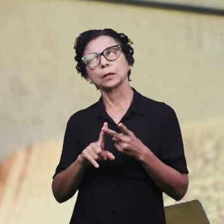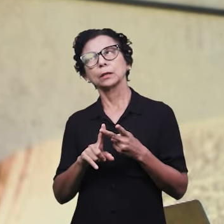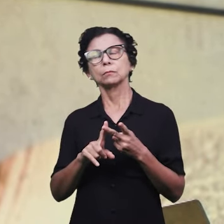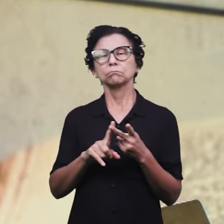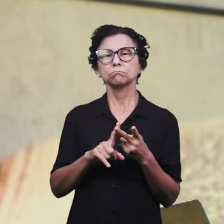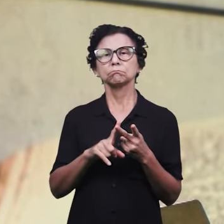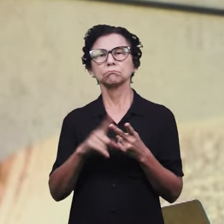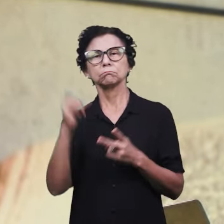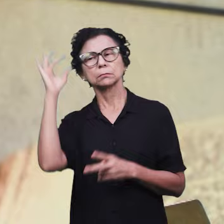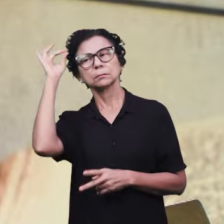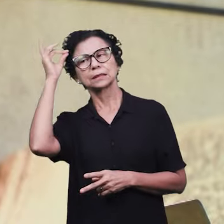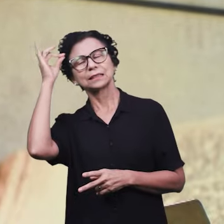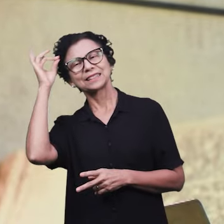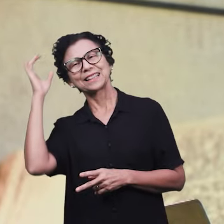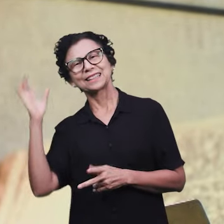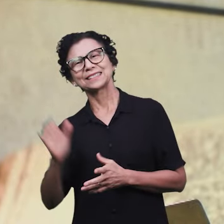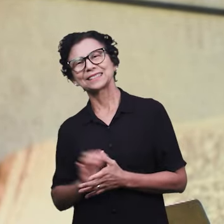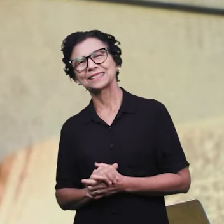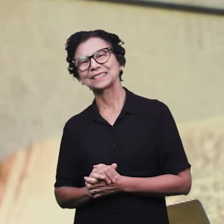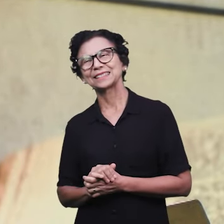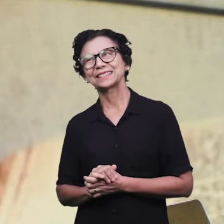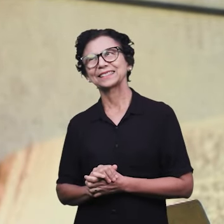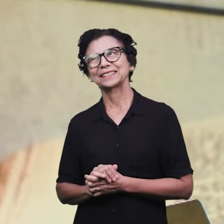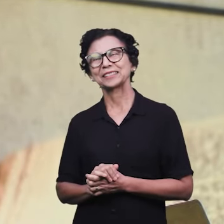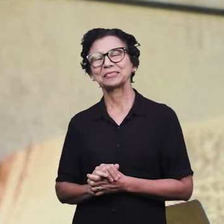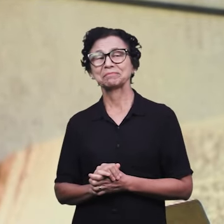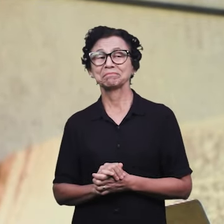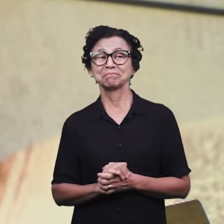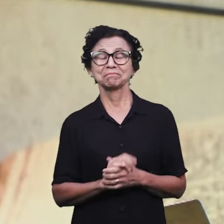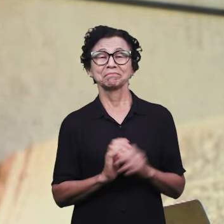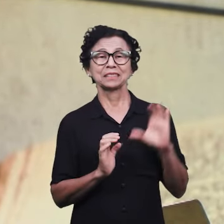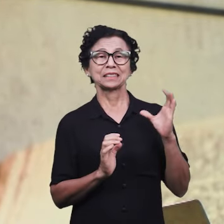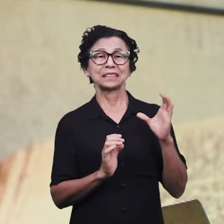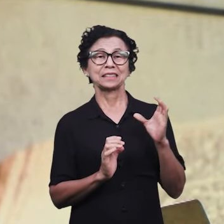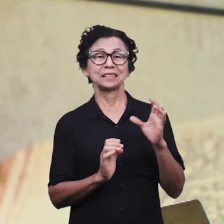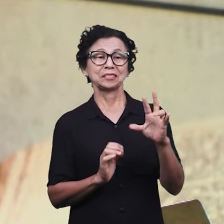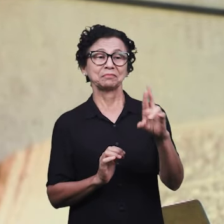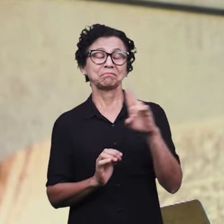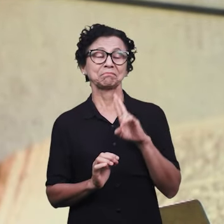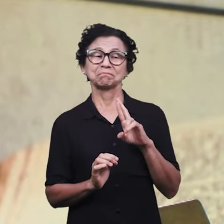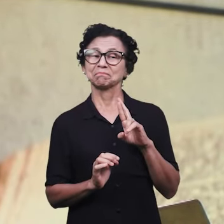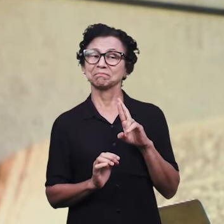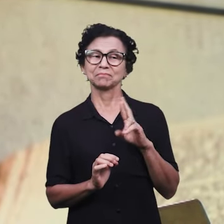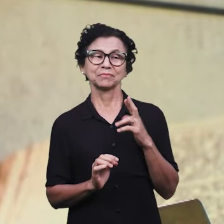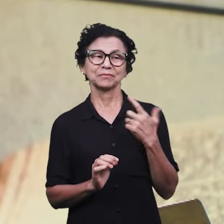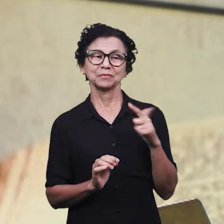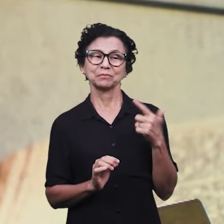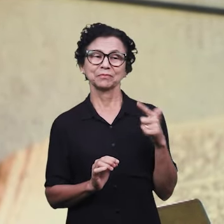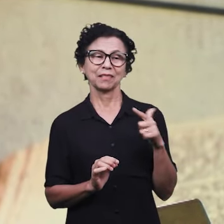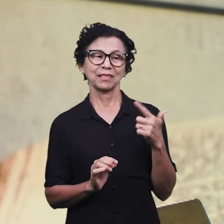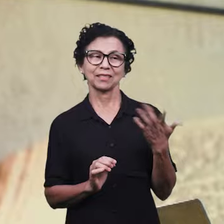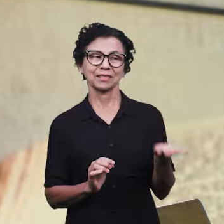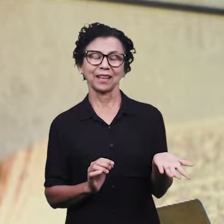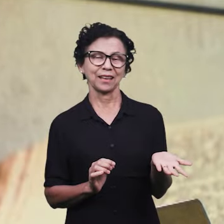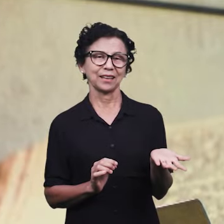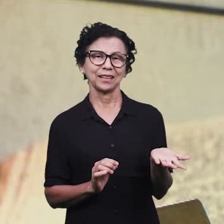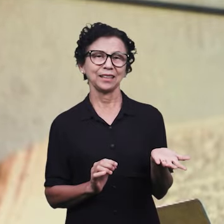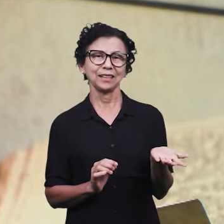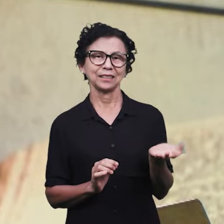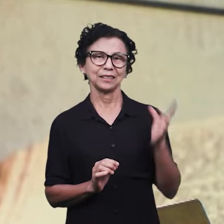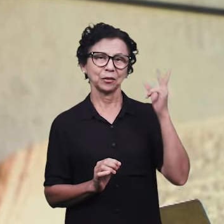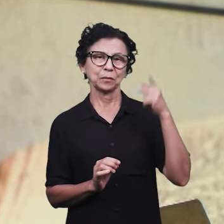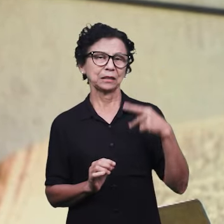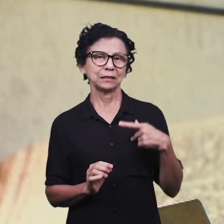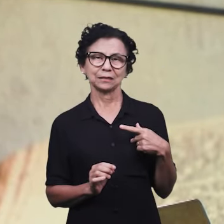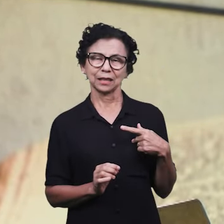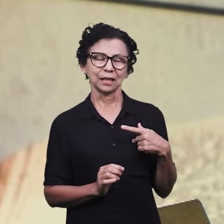ciência não vai responder, que não tem respostas mesmo, né? O homem é incessante em buscar, acho que isso é próprio do